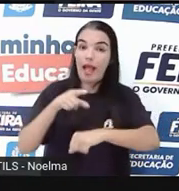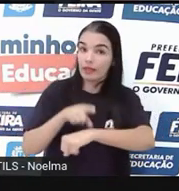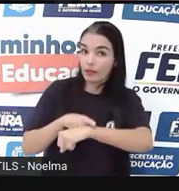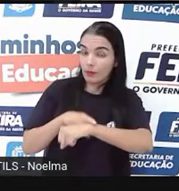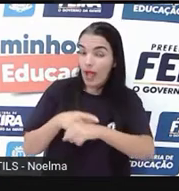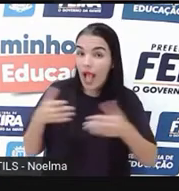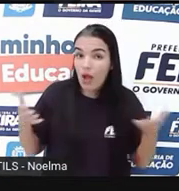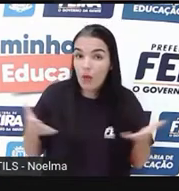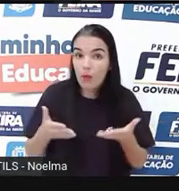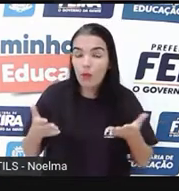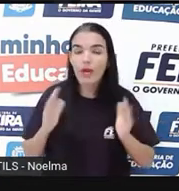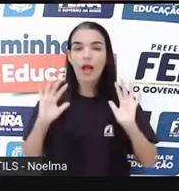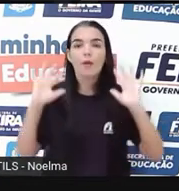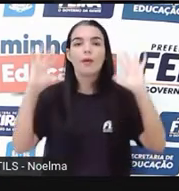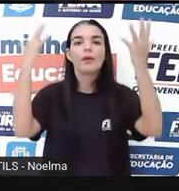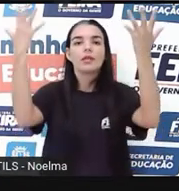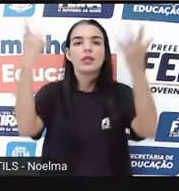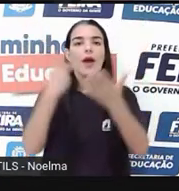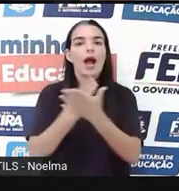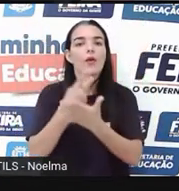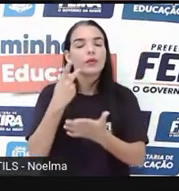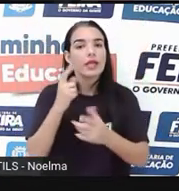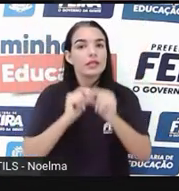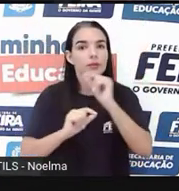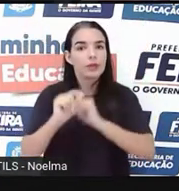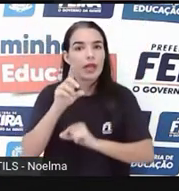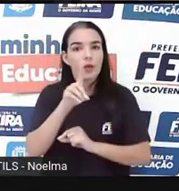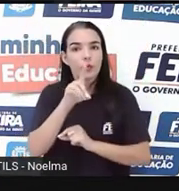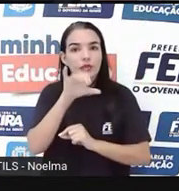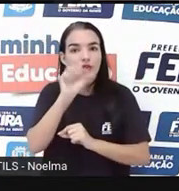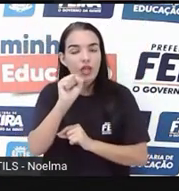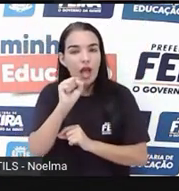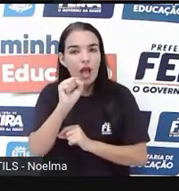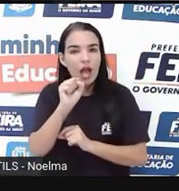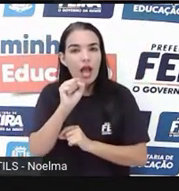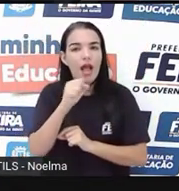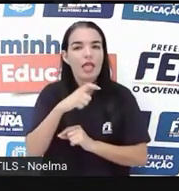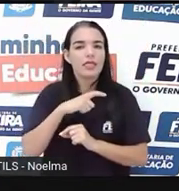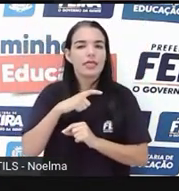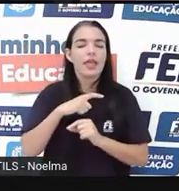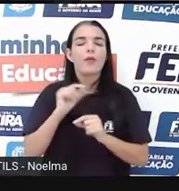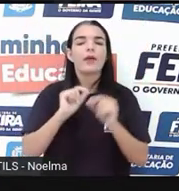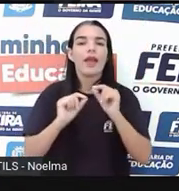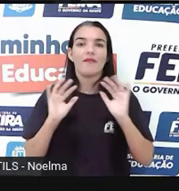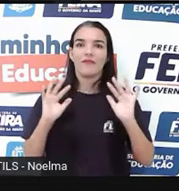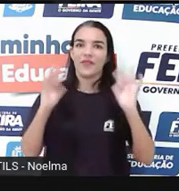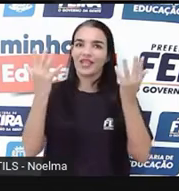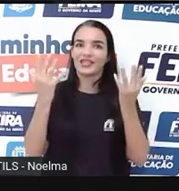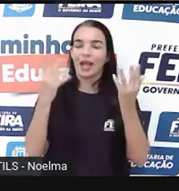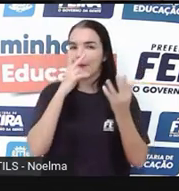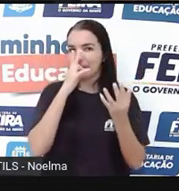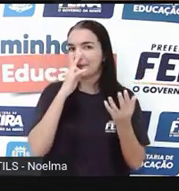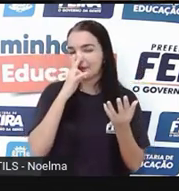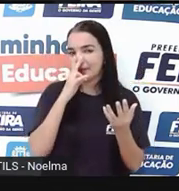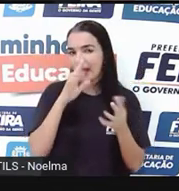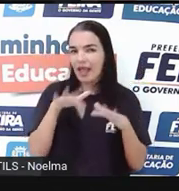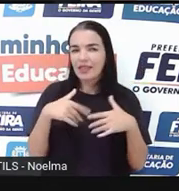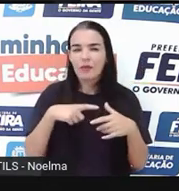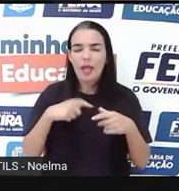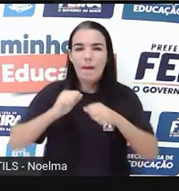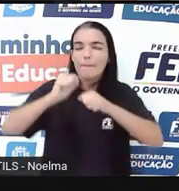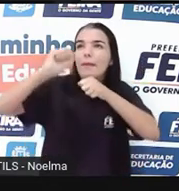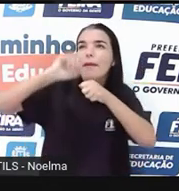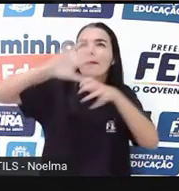atualmente, essa comemoração, ela ganhou um ar de festividade. E aí eles soltam muitos fogos